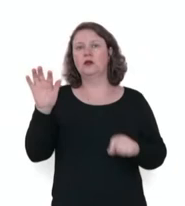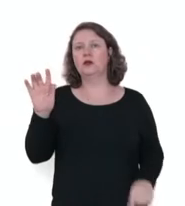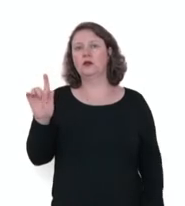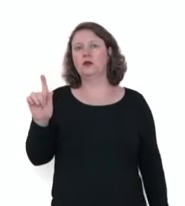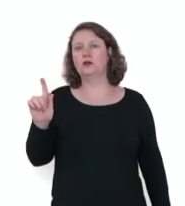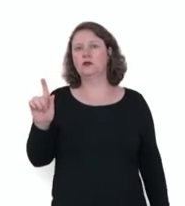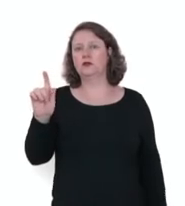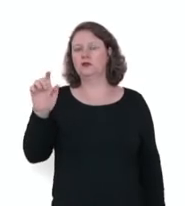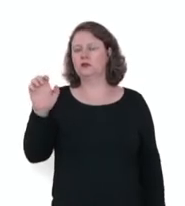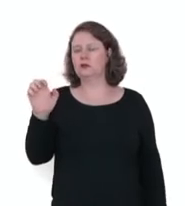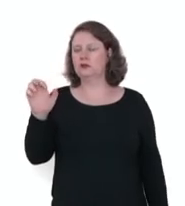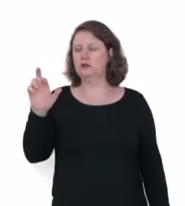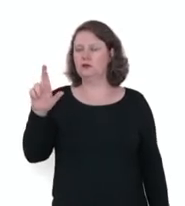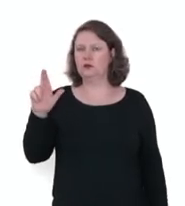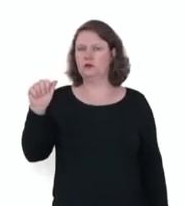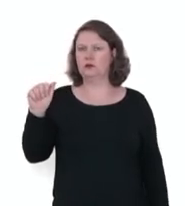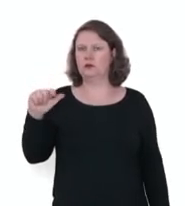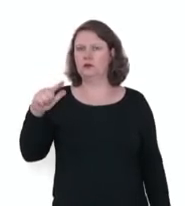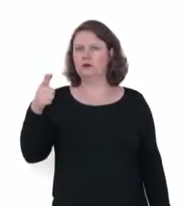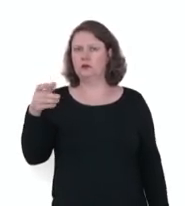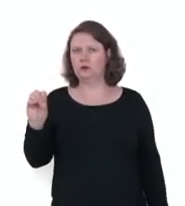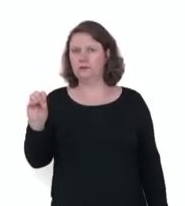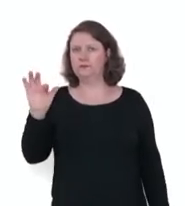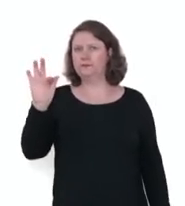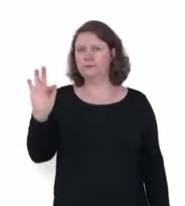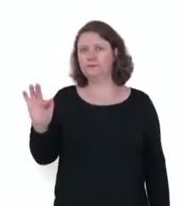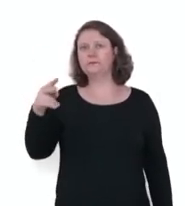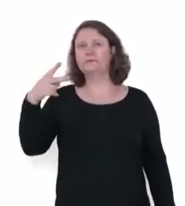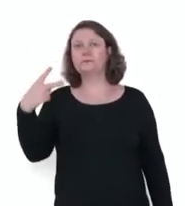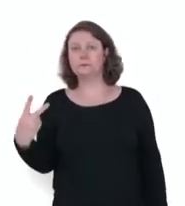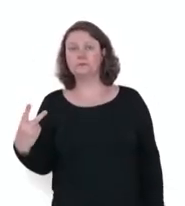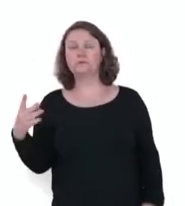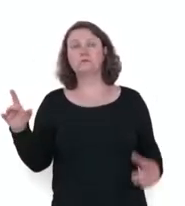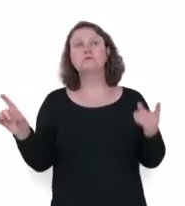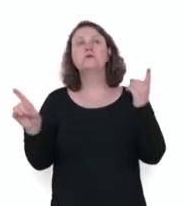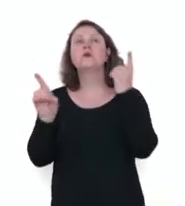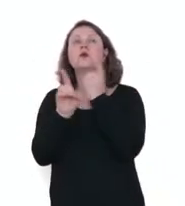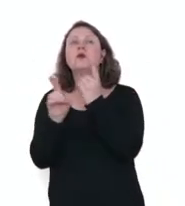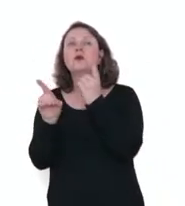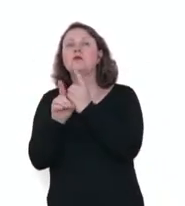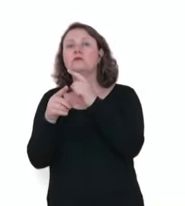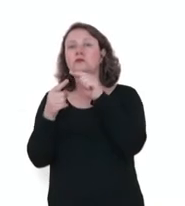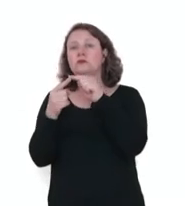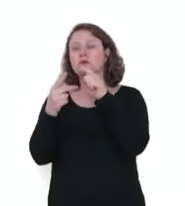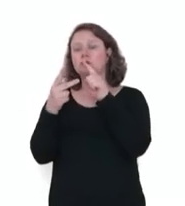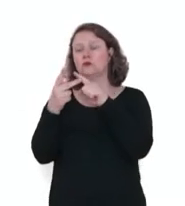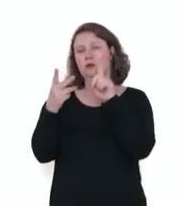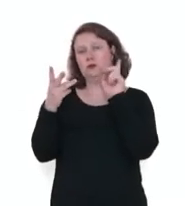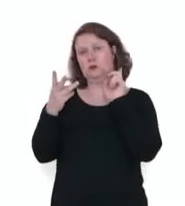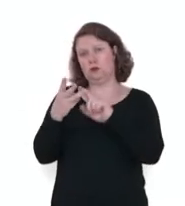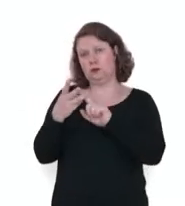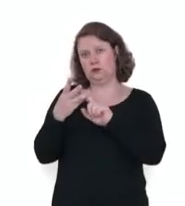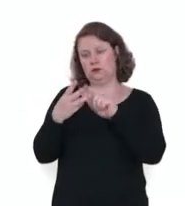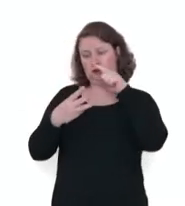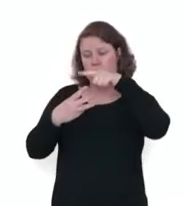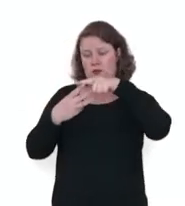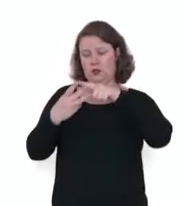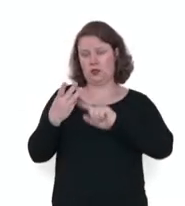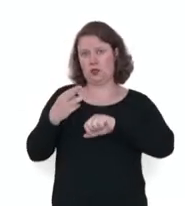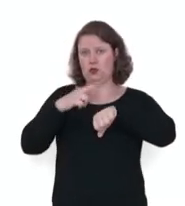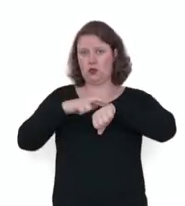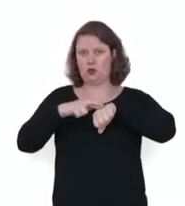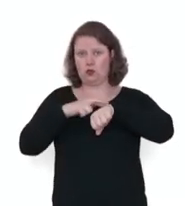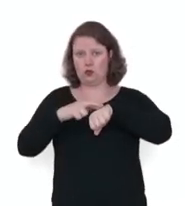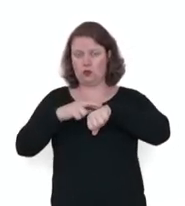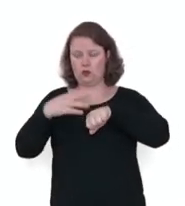F2. Nessa geração F2, nós vamos encontrar três flores nas cores púrpuras e uma